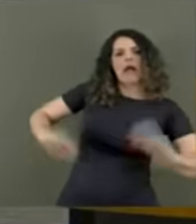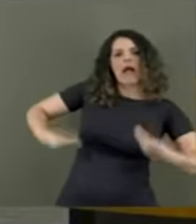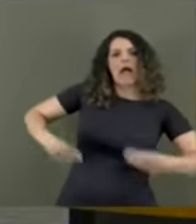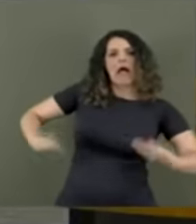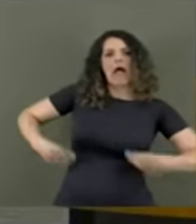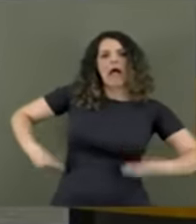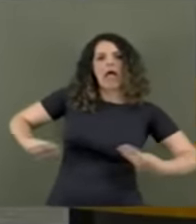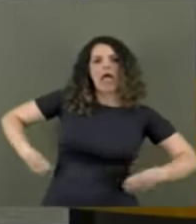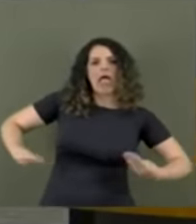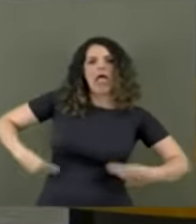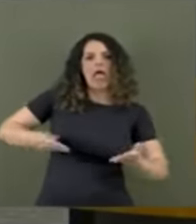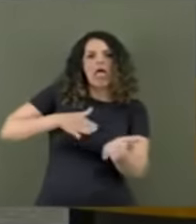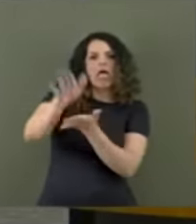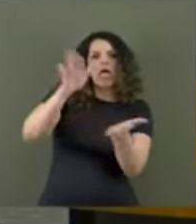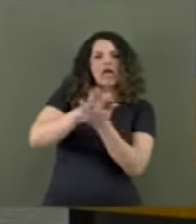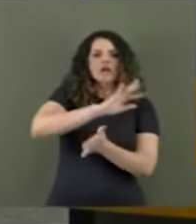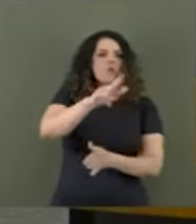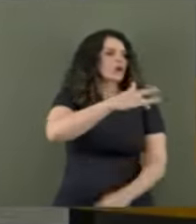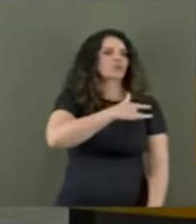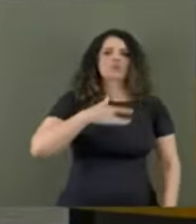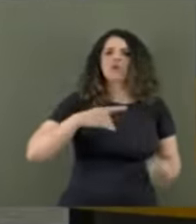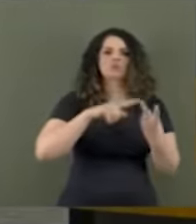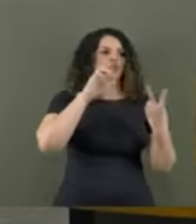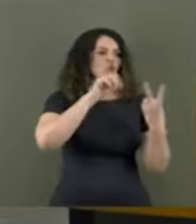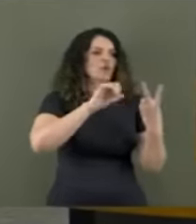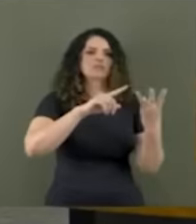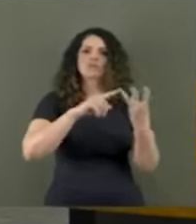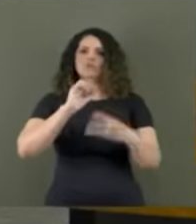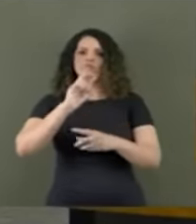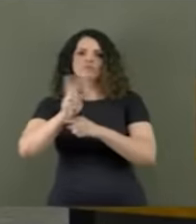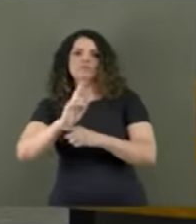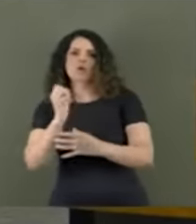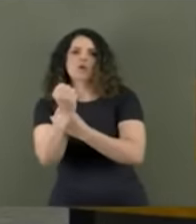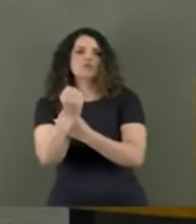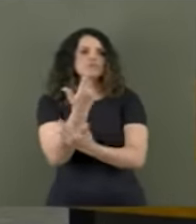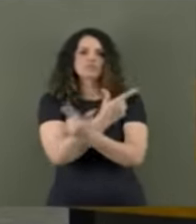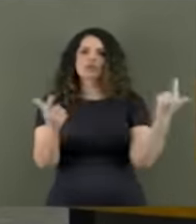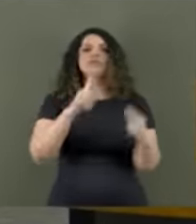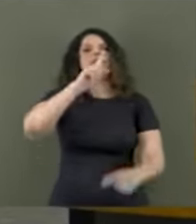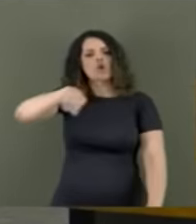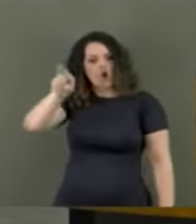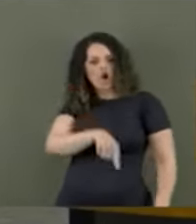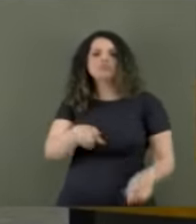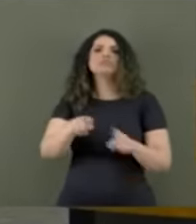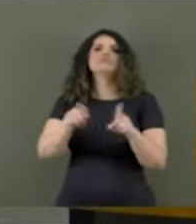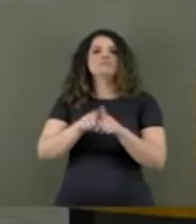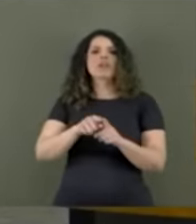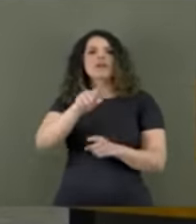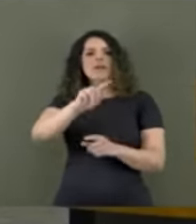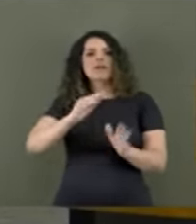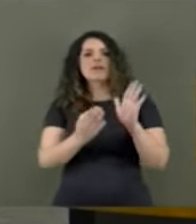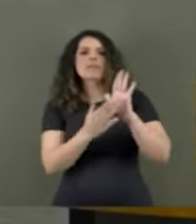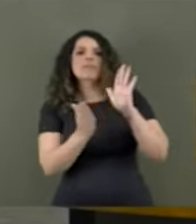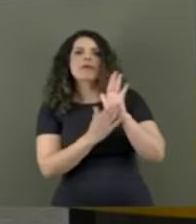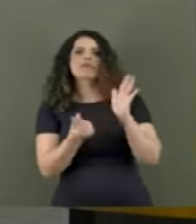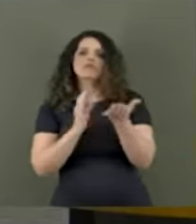gastando com educação muito menos com segurança pública outro setor que teve corte apresentei emenda para garantir o orçamento da